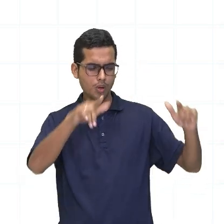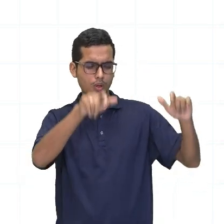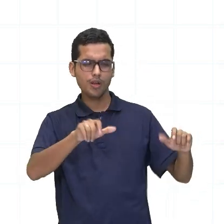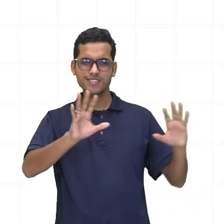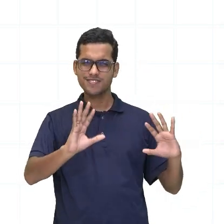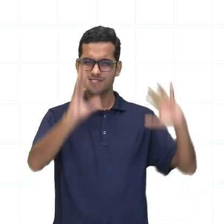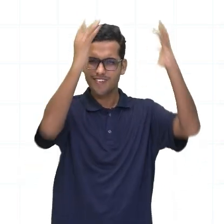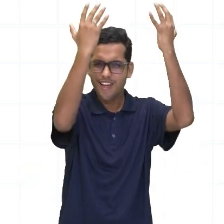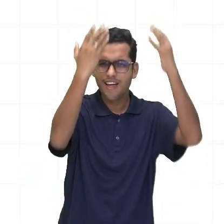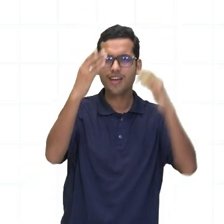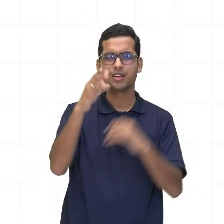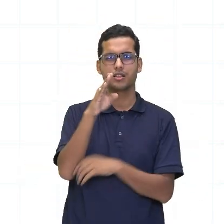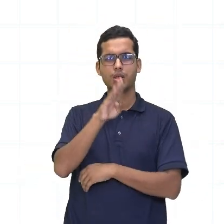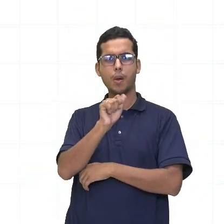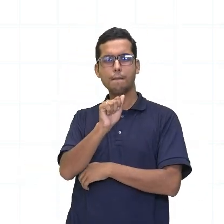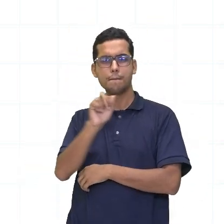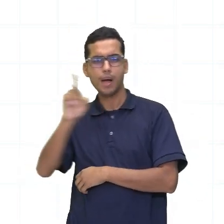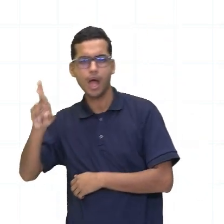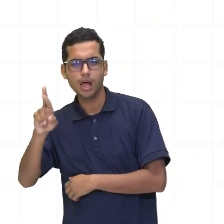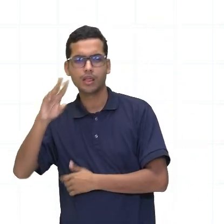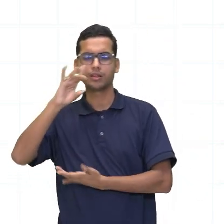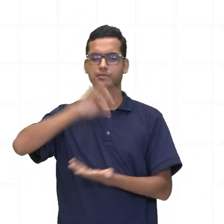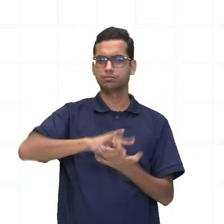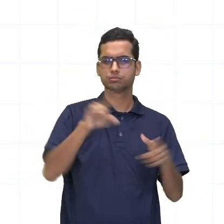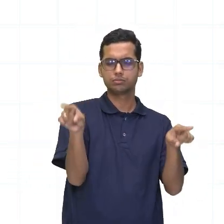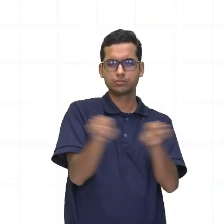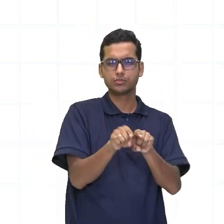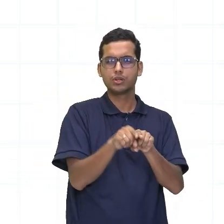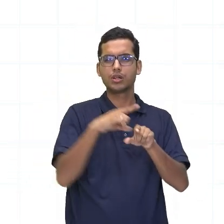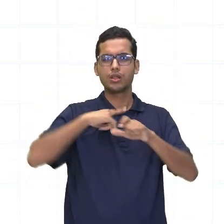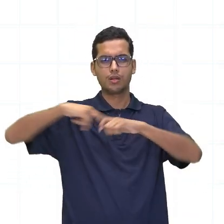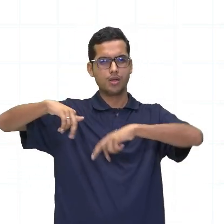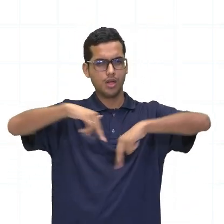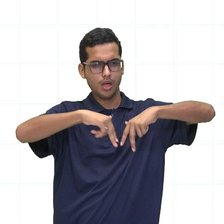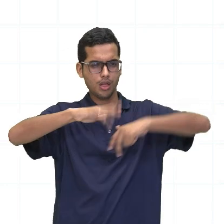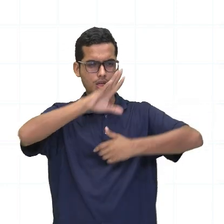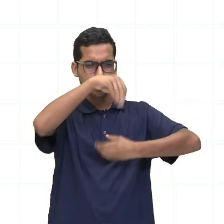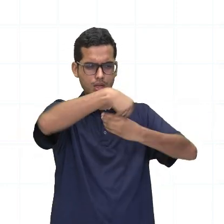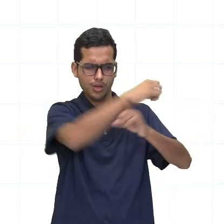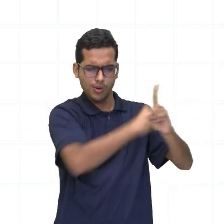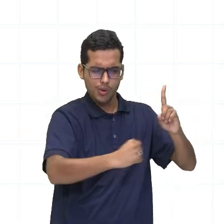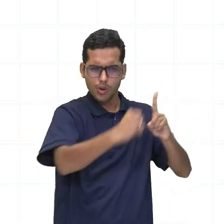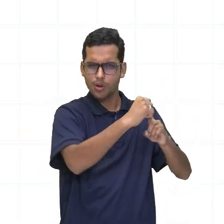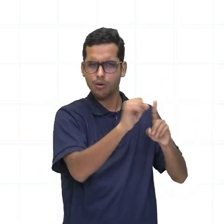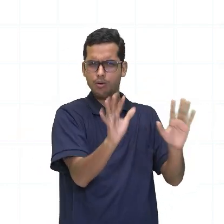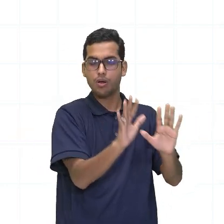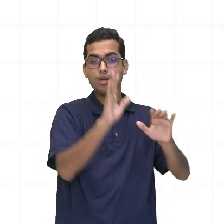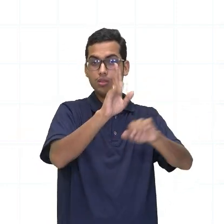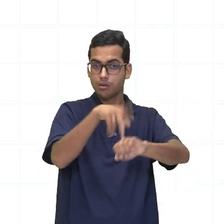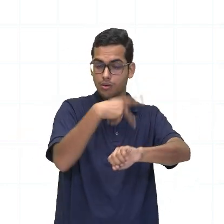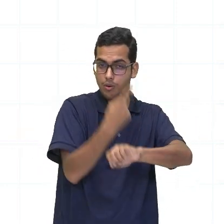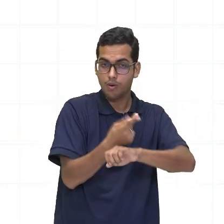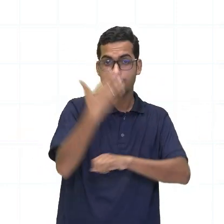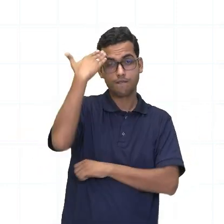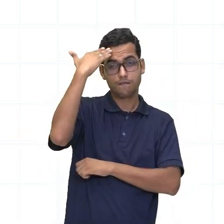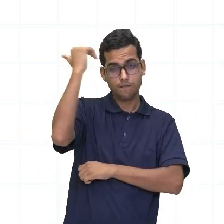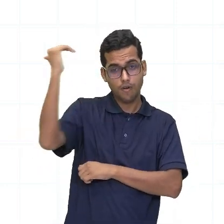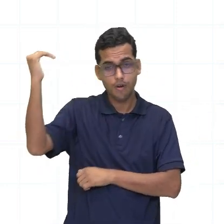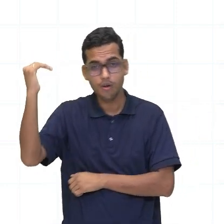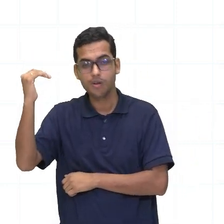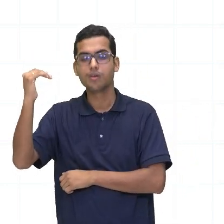ele não era considerado para ser dançado no meio social. Só que ele ganhou tanta